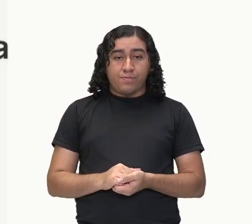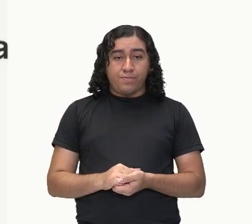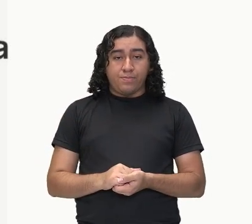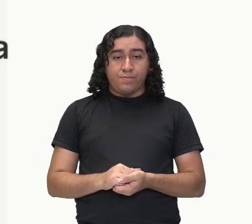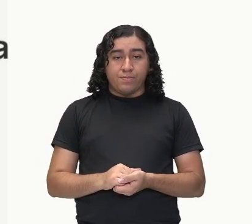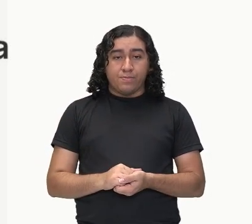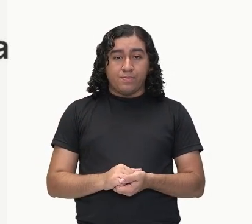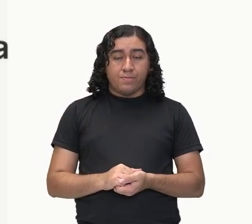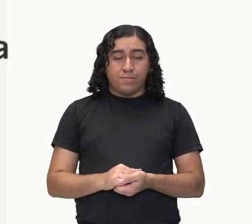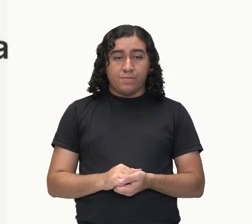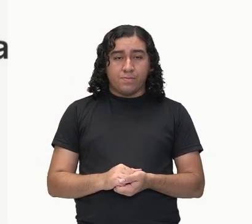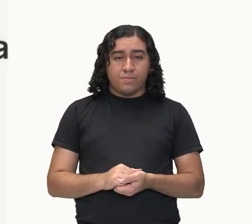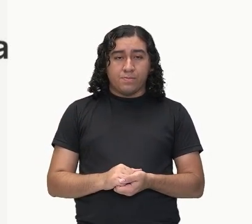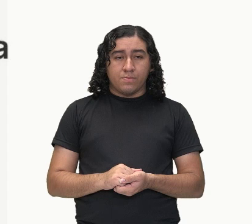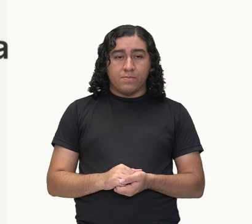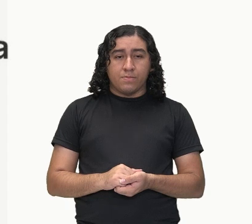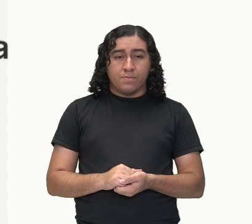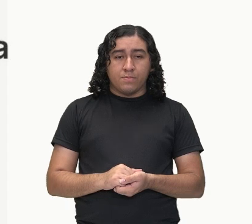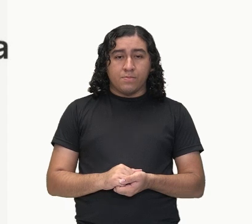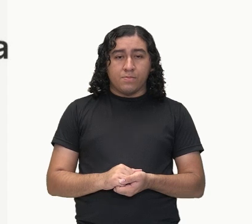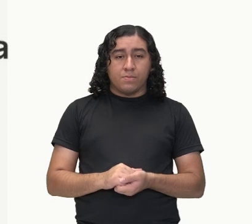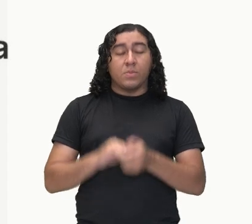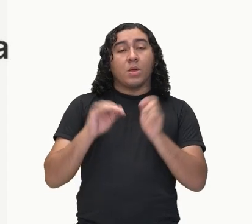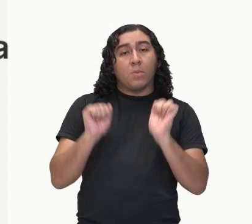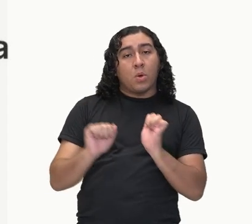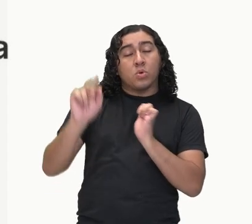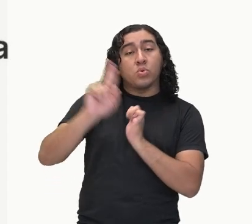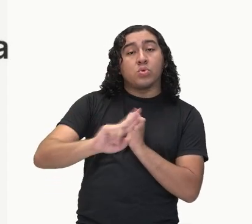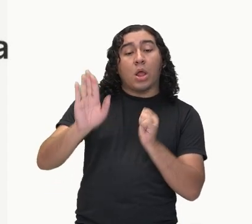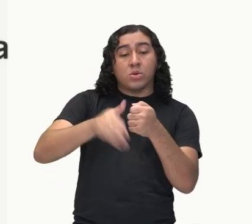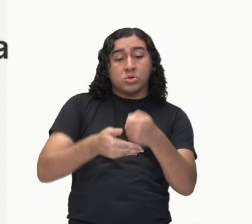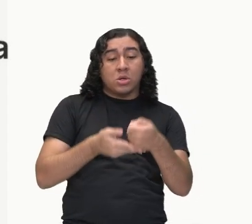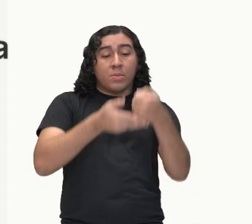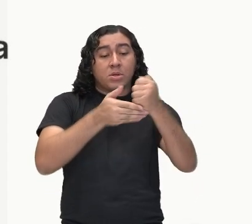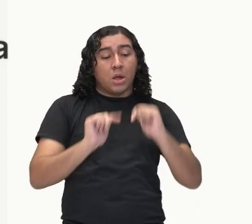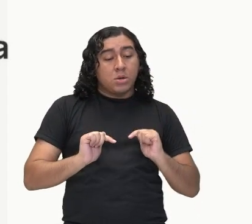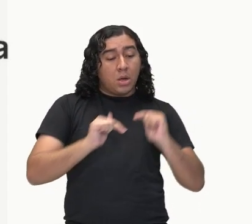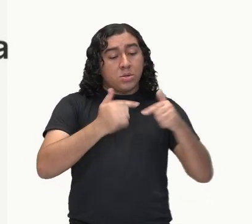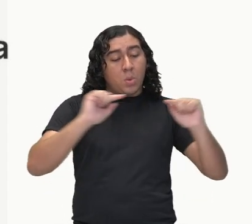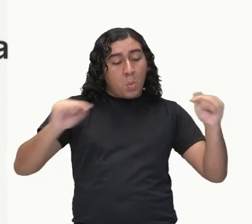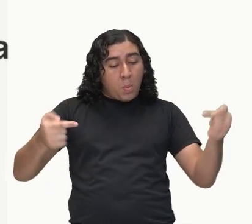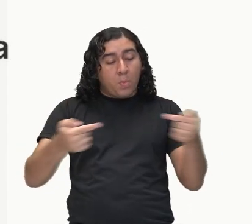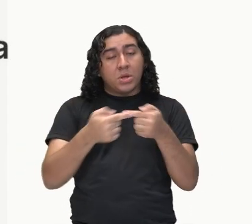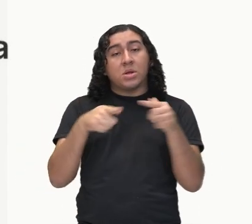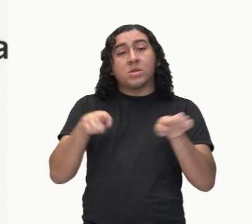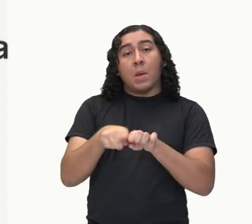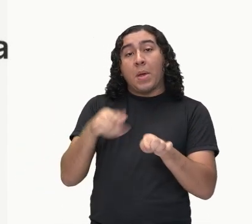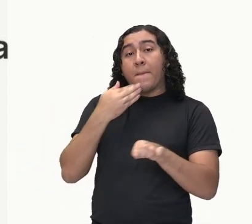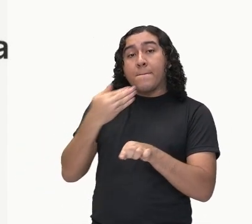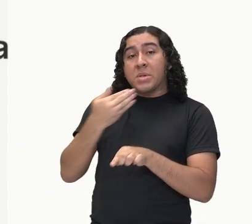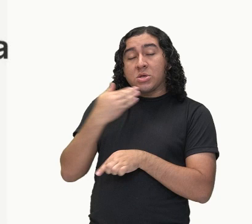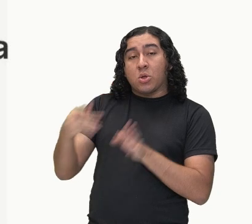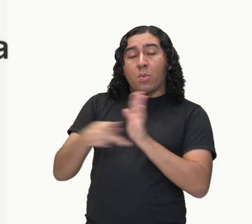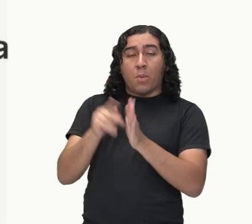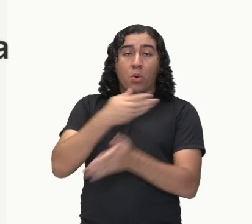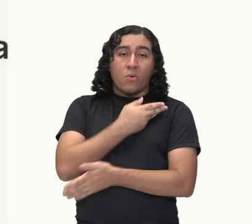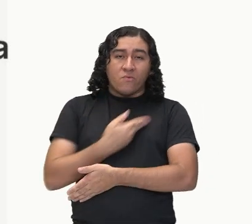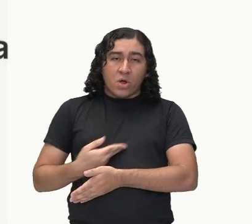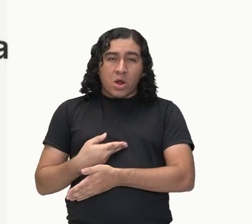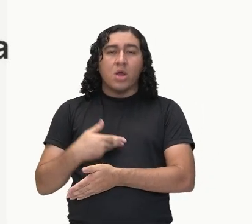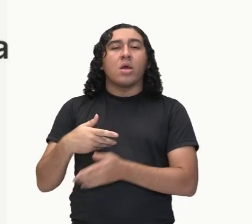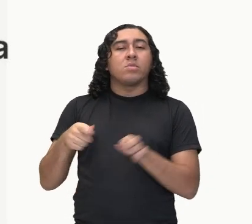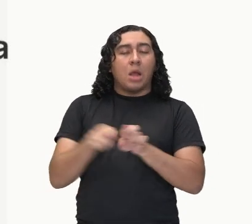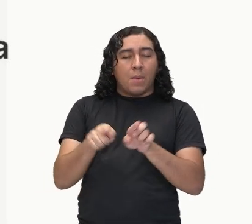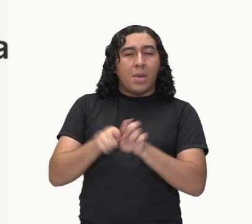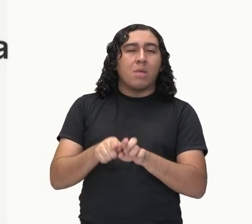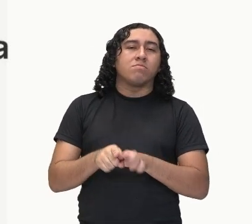da pegada ambiental, adotando hábitos sustentáveis, cobrando ações das autoridades, isso a gente faz através do voto,